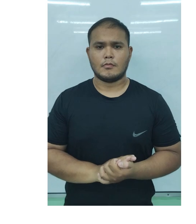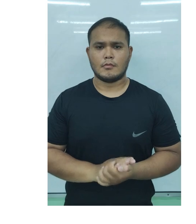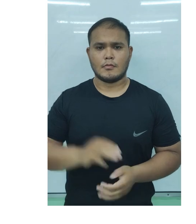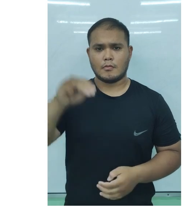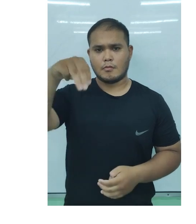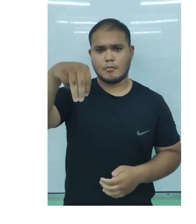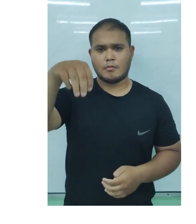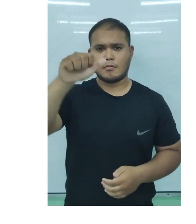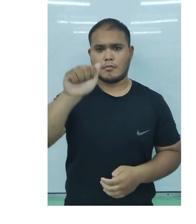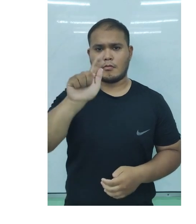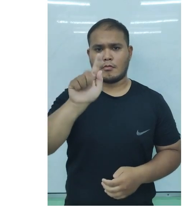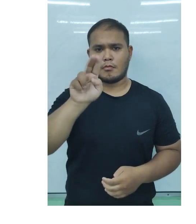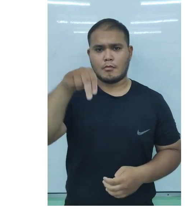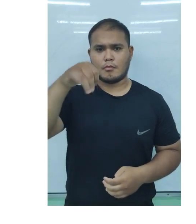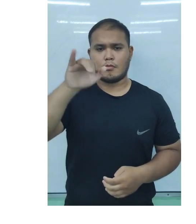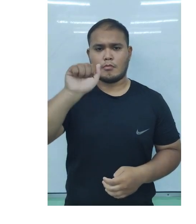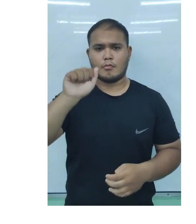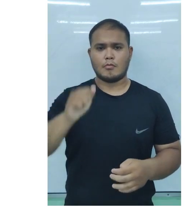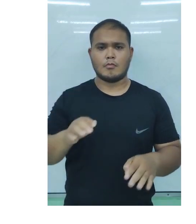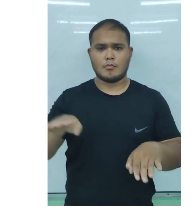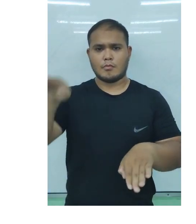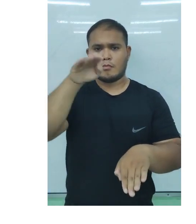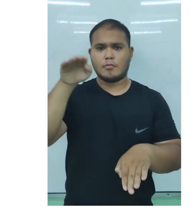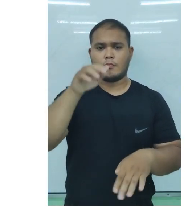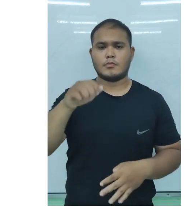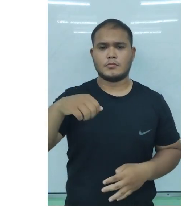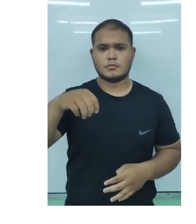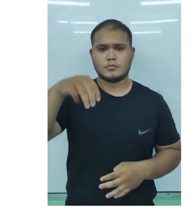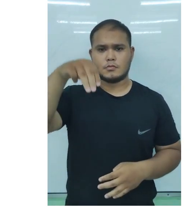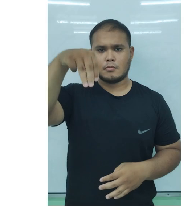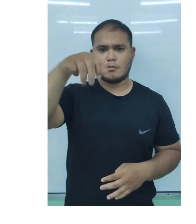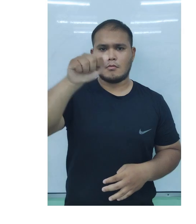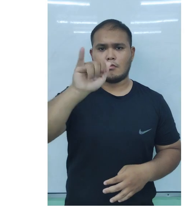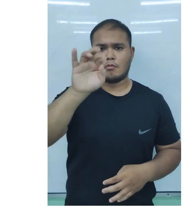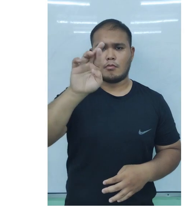Parus, que é pequeno, vai ser menor, minus.